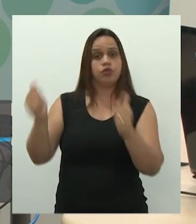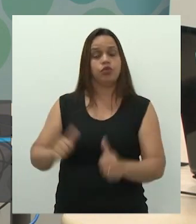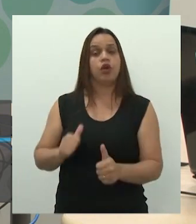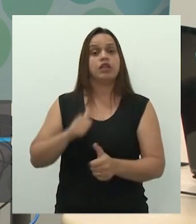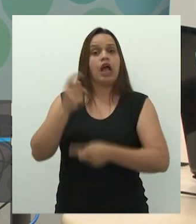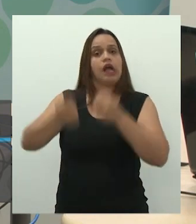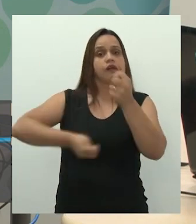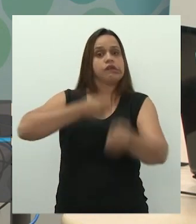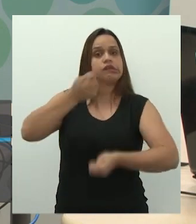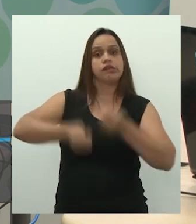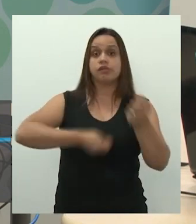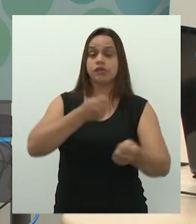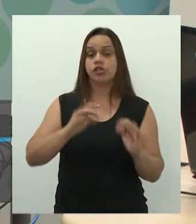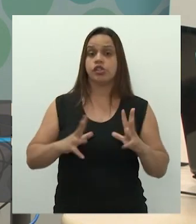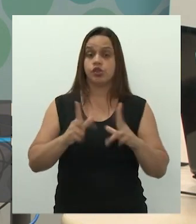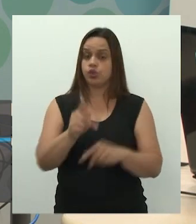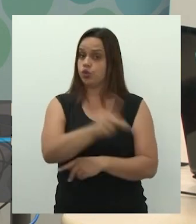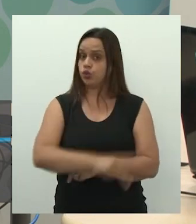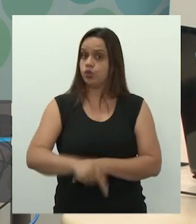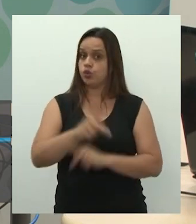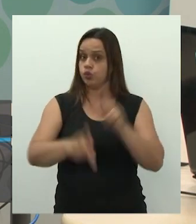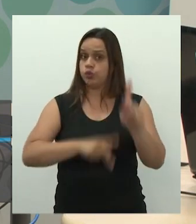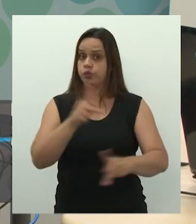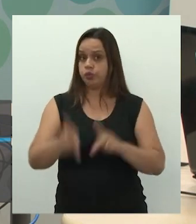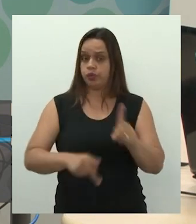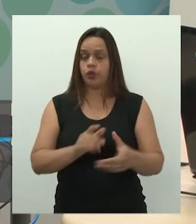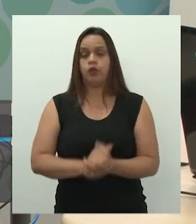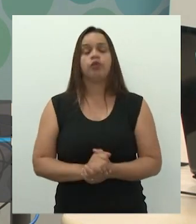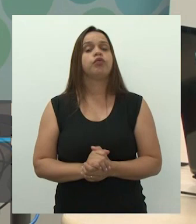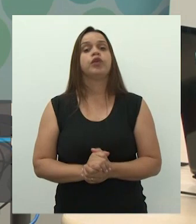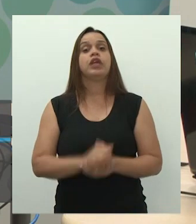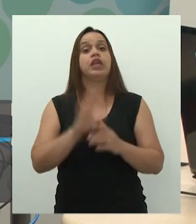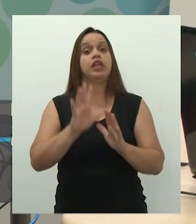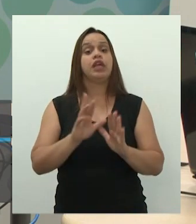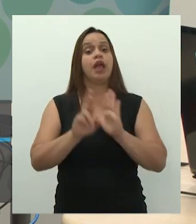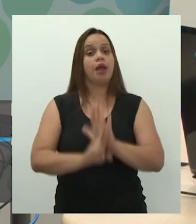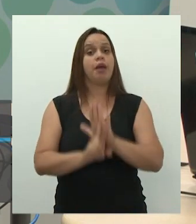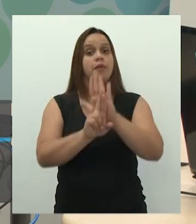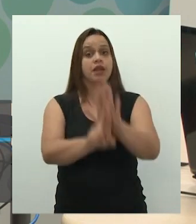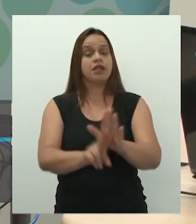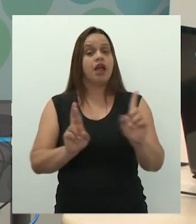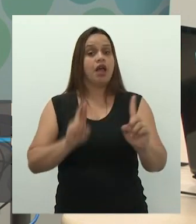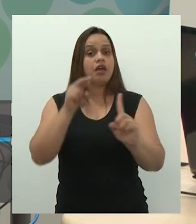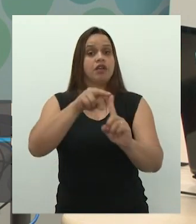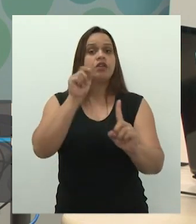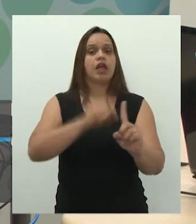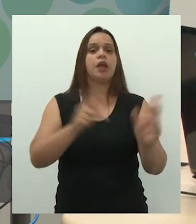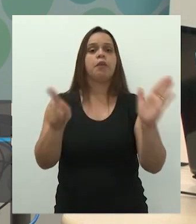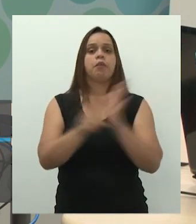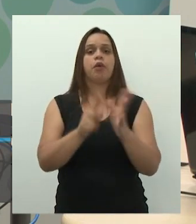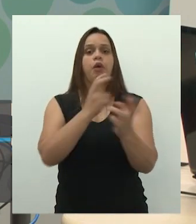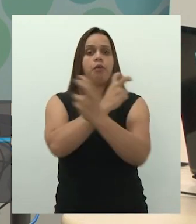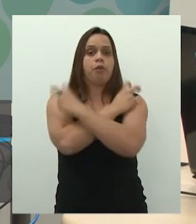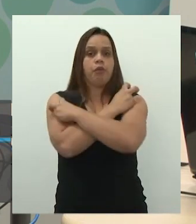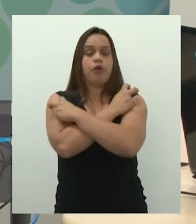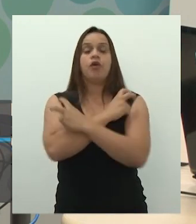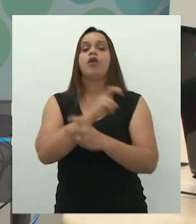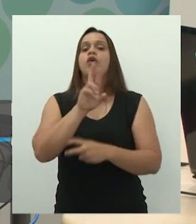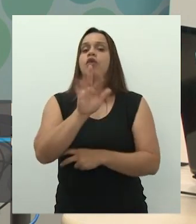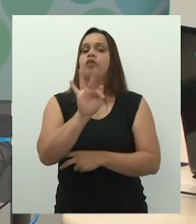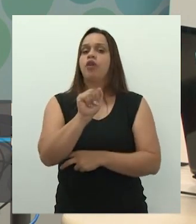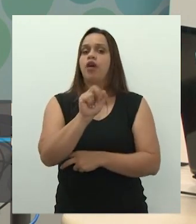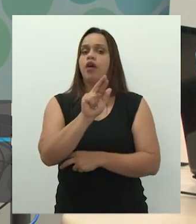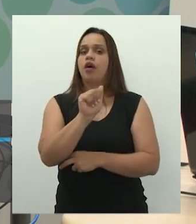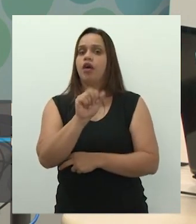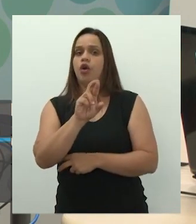regendo aquela civilização, sendo representados pelo faraó. Então, para os egípcios, tudo eram os deuses. A